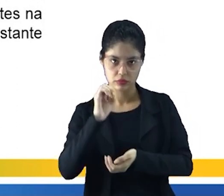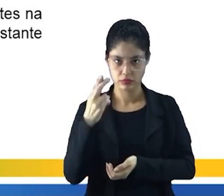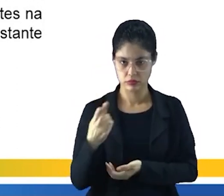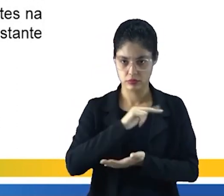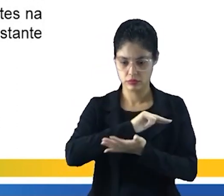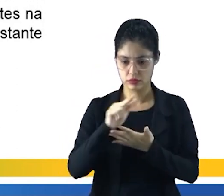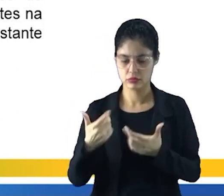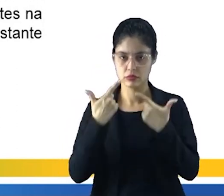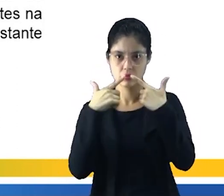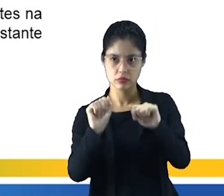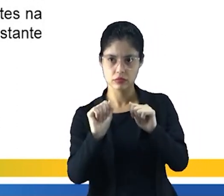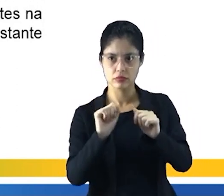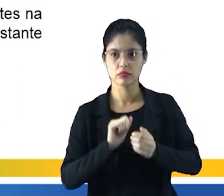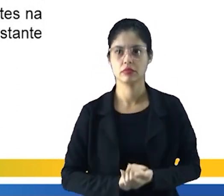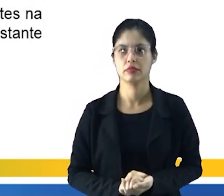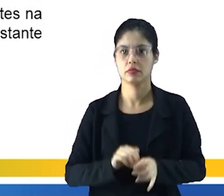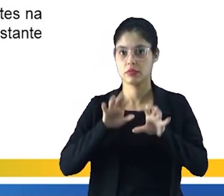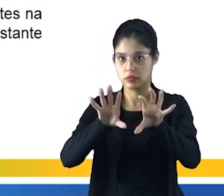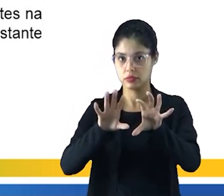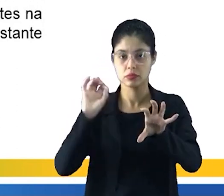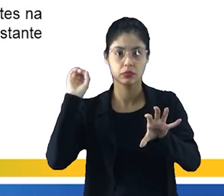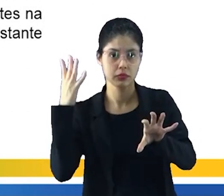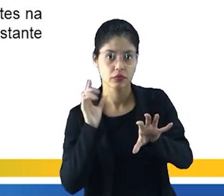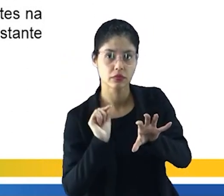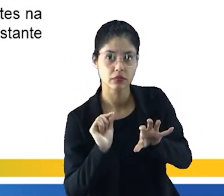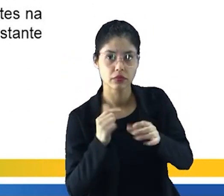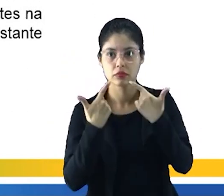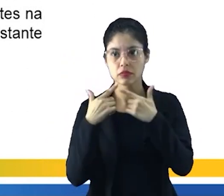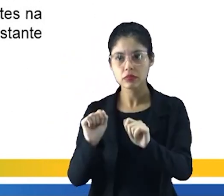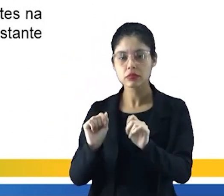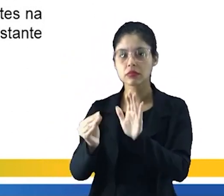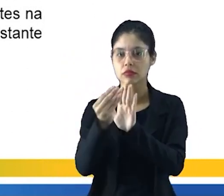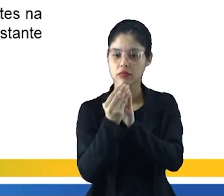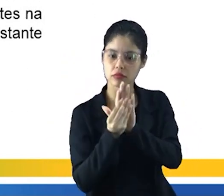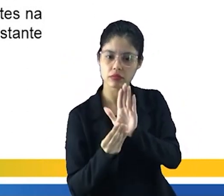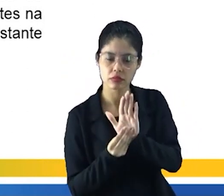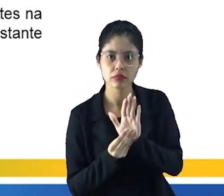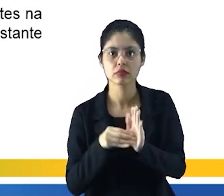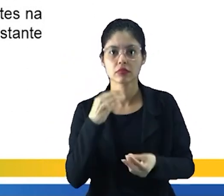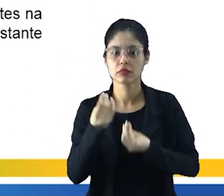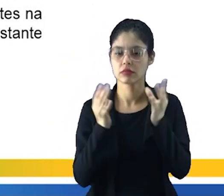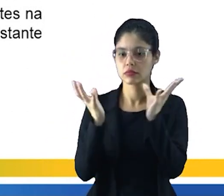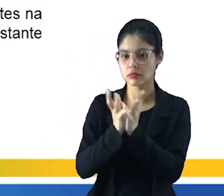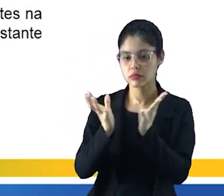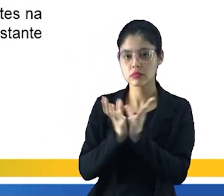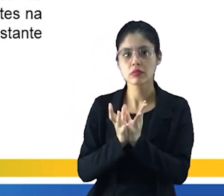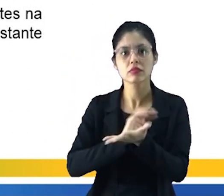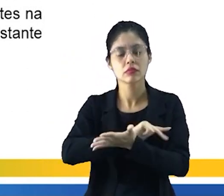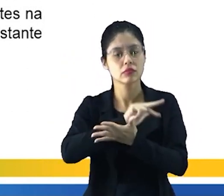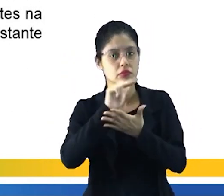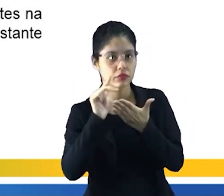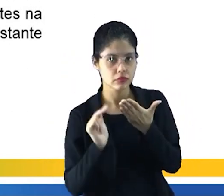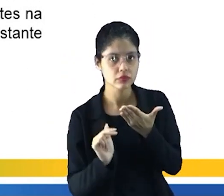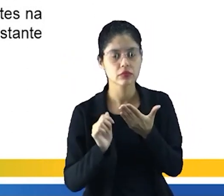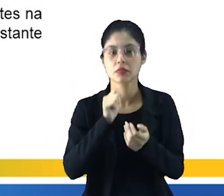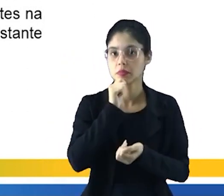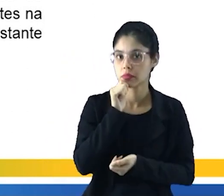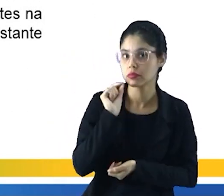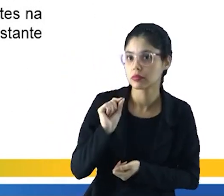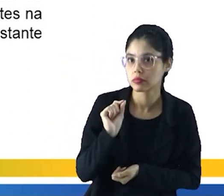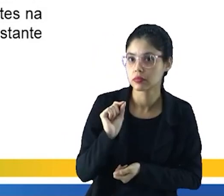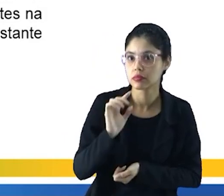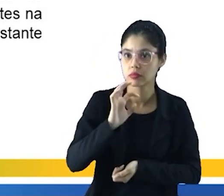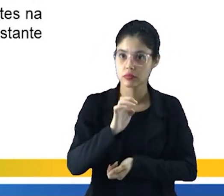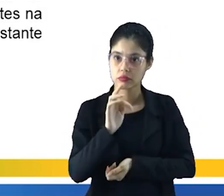ou variação linguística. Dessa maneira, a língua é considerada como um conjunto de variedades, sendo